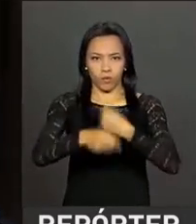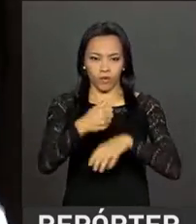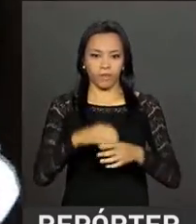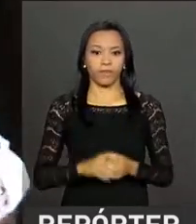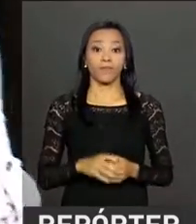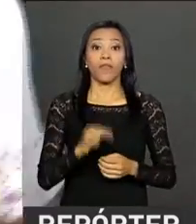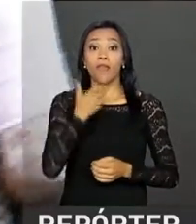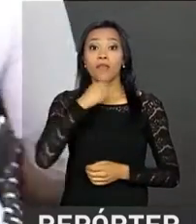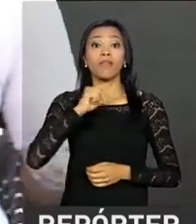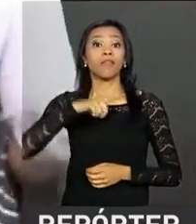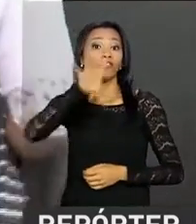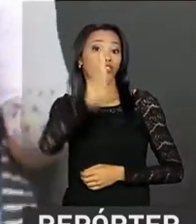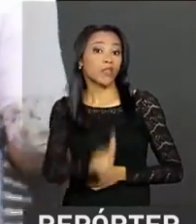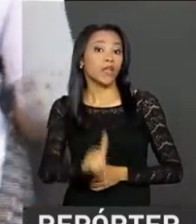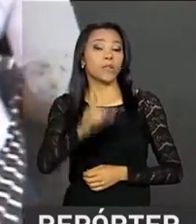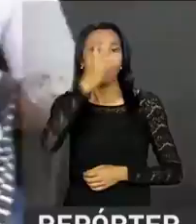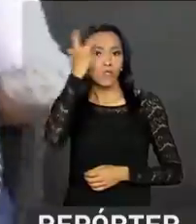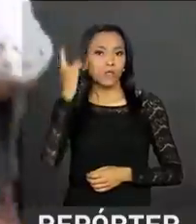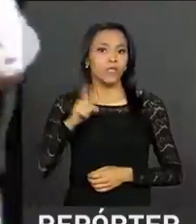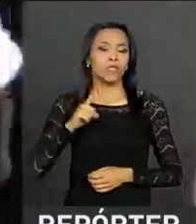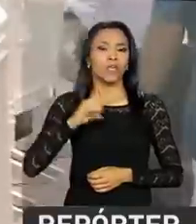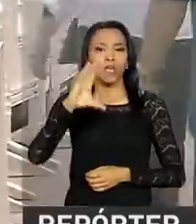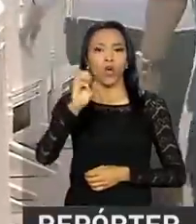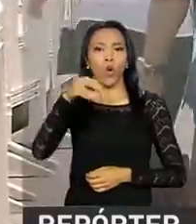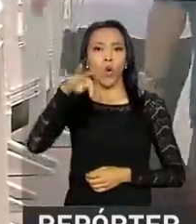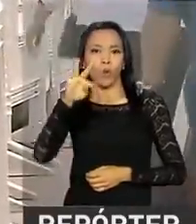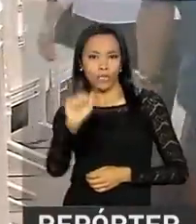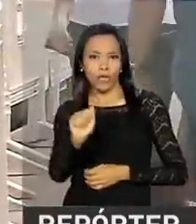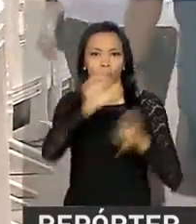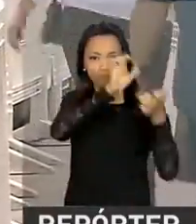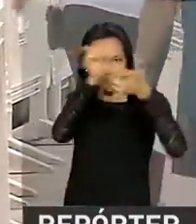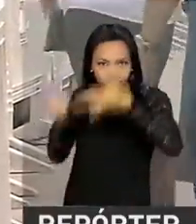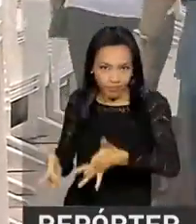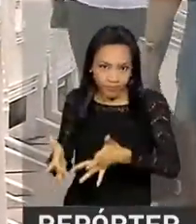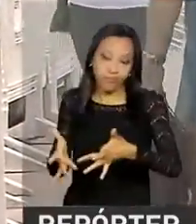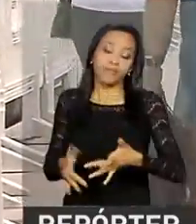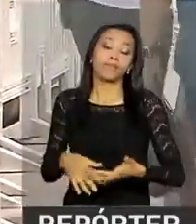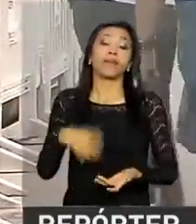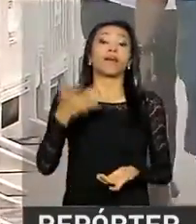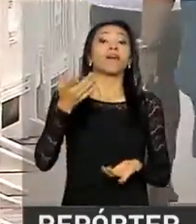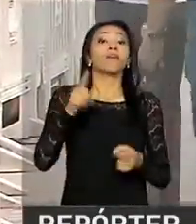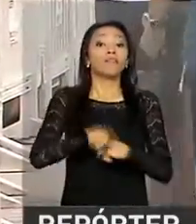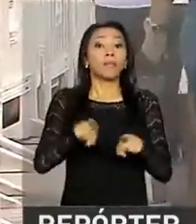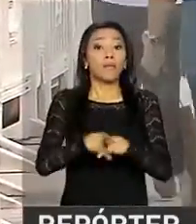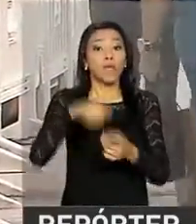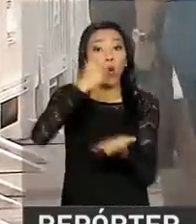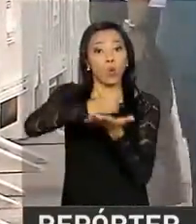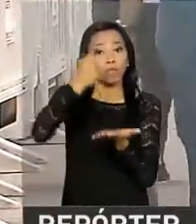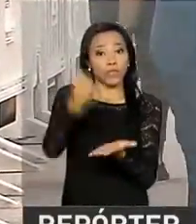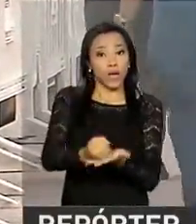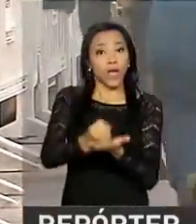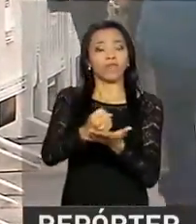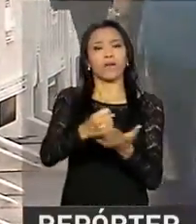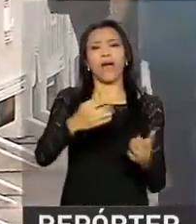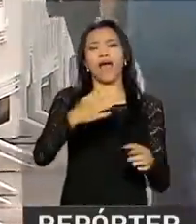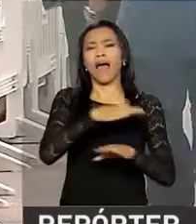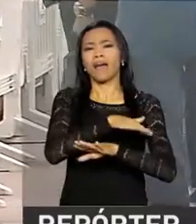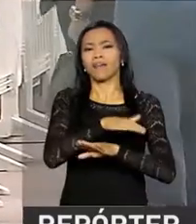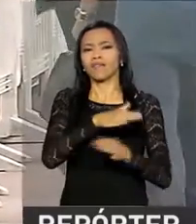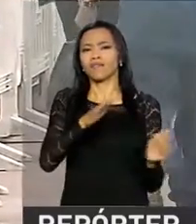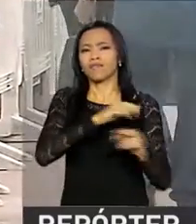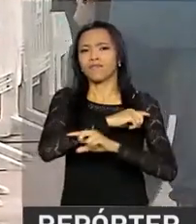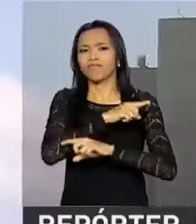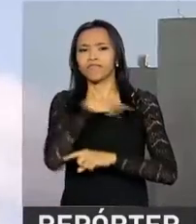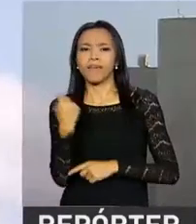Direito ao saque, trabalhadores com contas inativas, com contratos de trabalho encerrados até 31 de dezembro